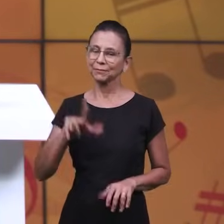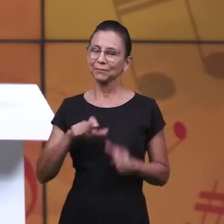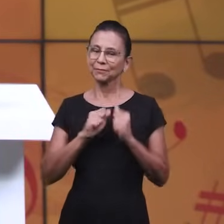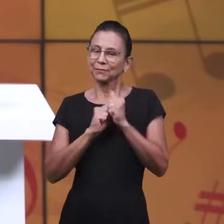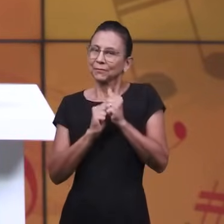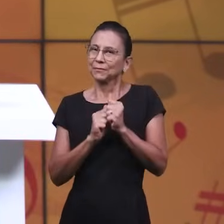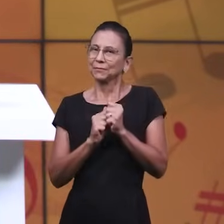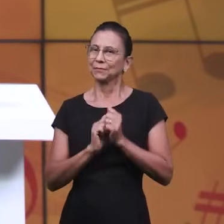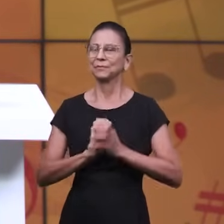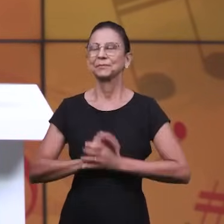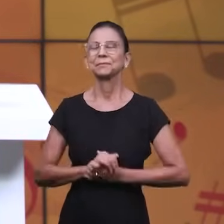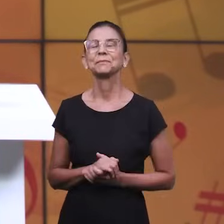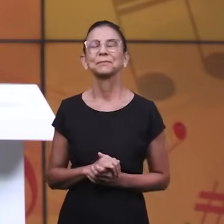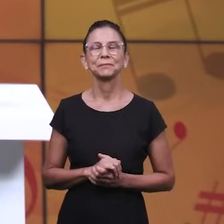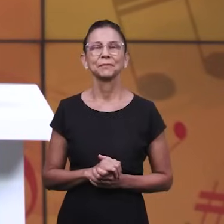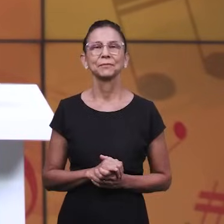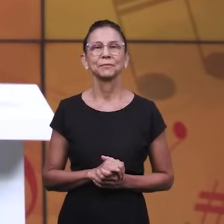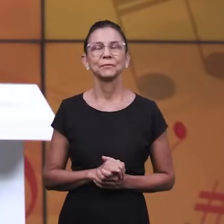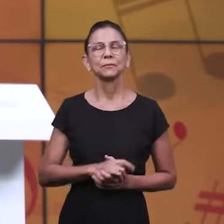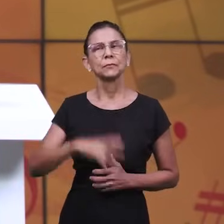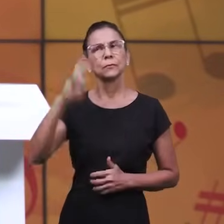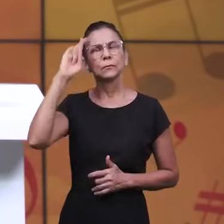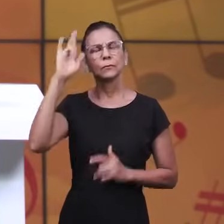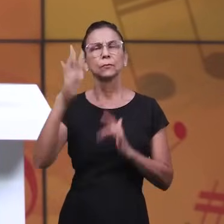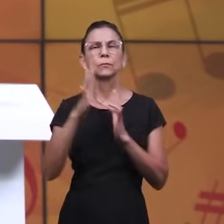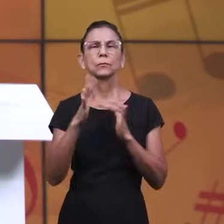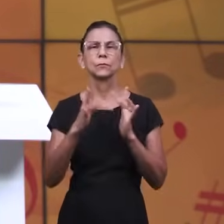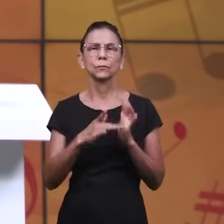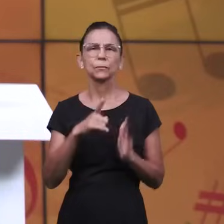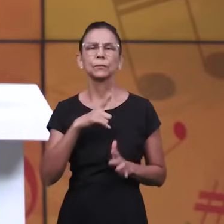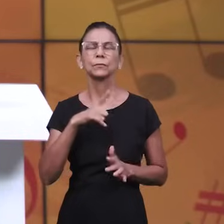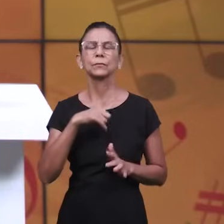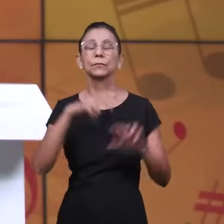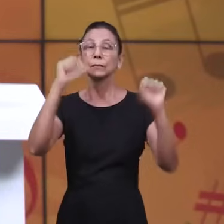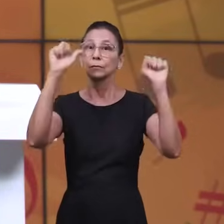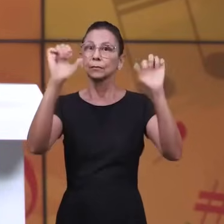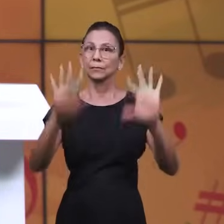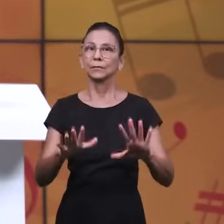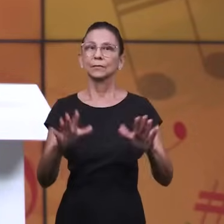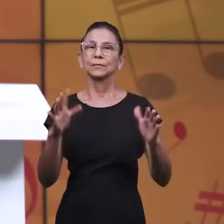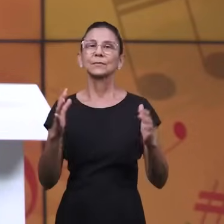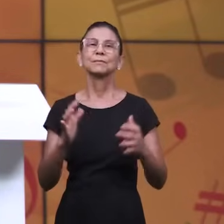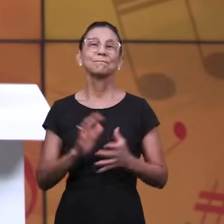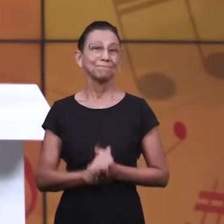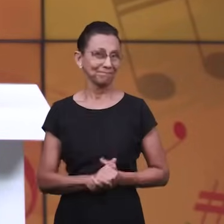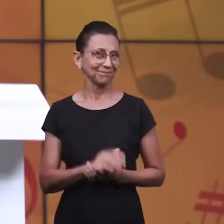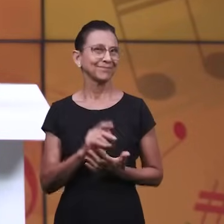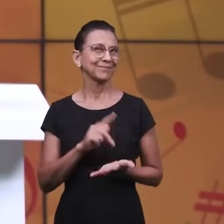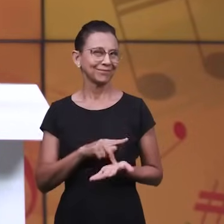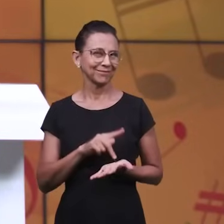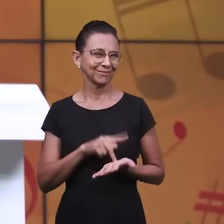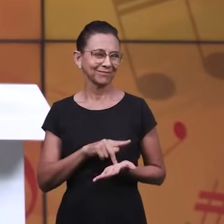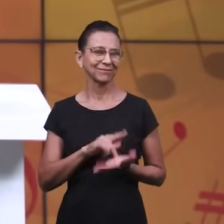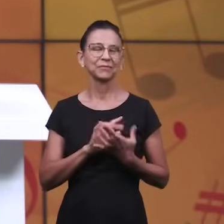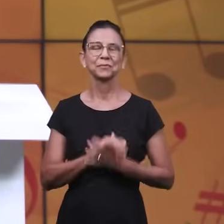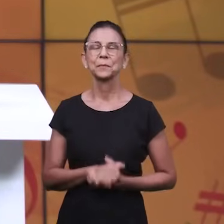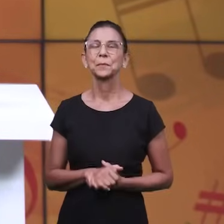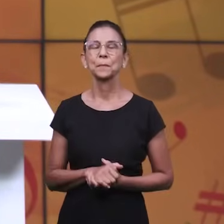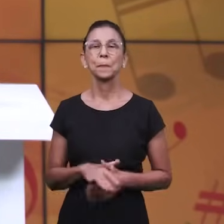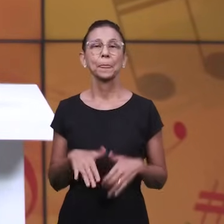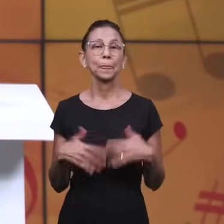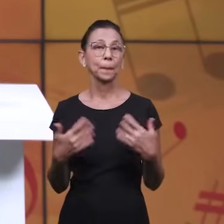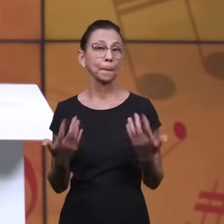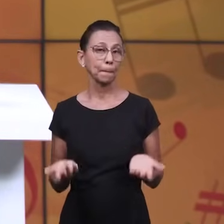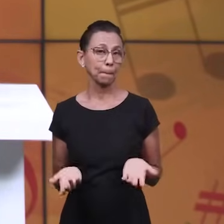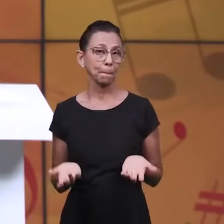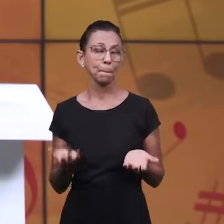O Senhor Jesus tem nos abençoado grandemente, não é mesmo? Então, vamos